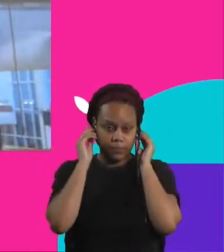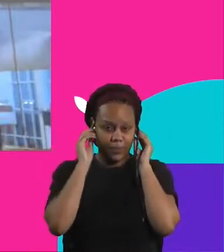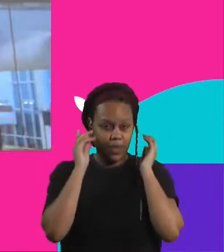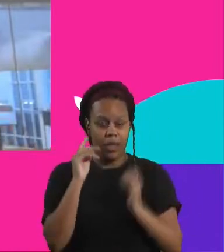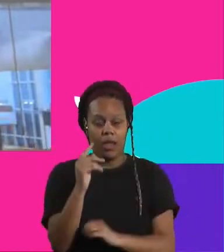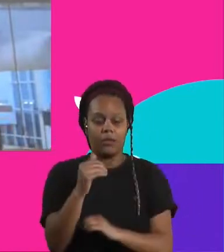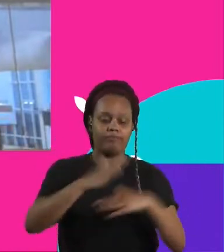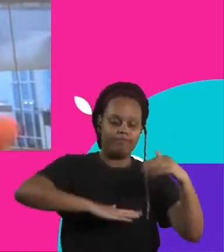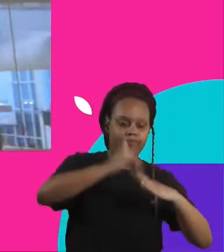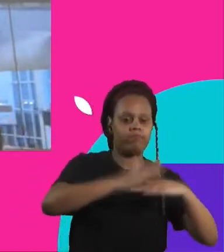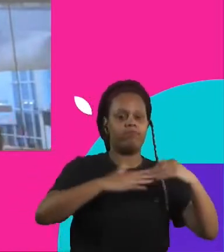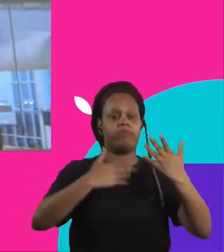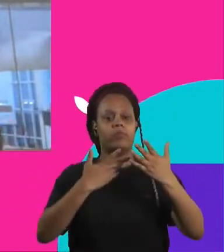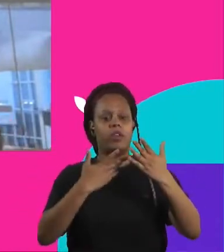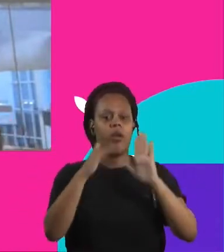da ciência de dados, né? Todo